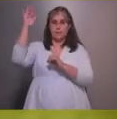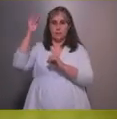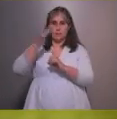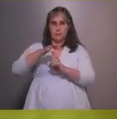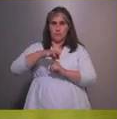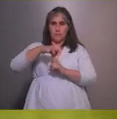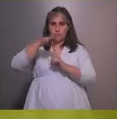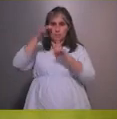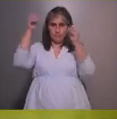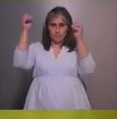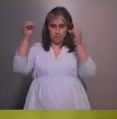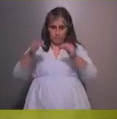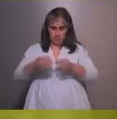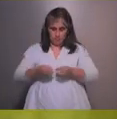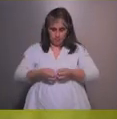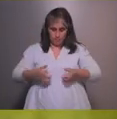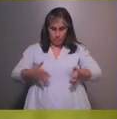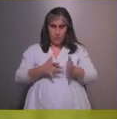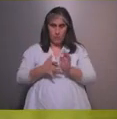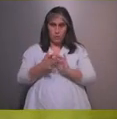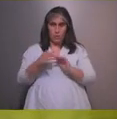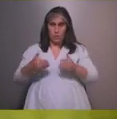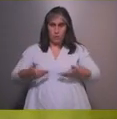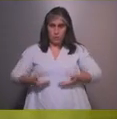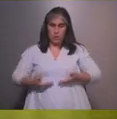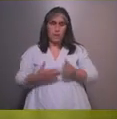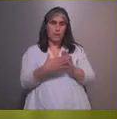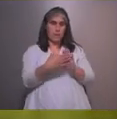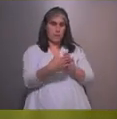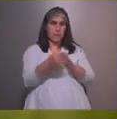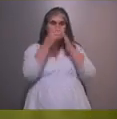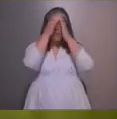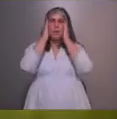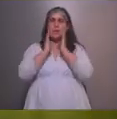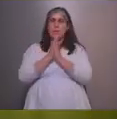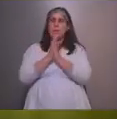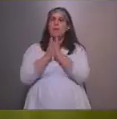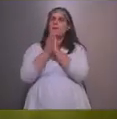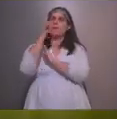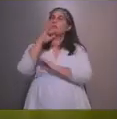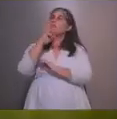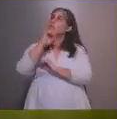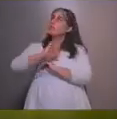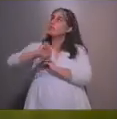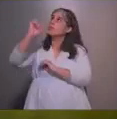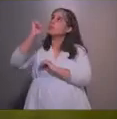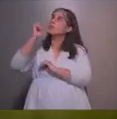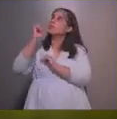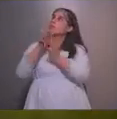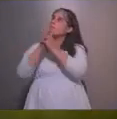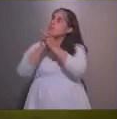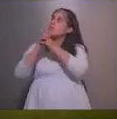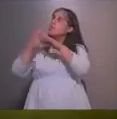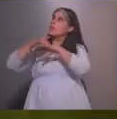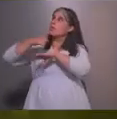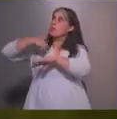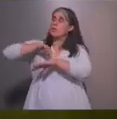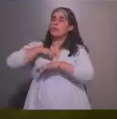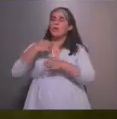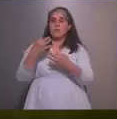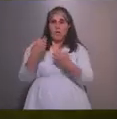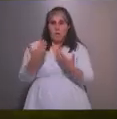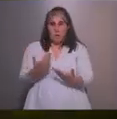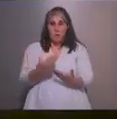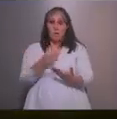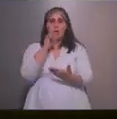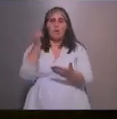e bendito é o fruto do vosso ventre, Jesus. Santa Maria, Mãe de Deus, rogai por nós, pecadores, agora